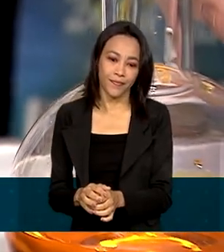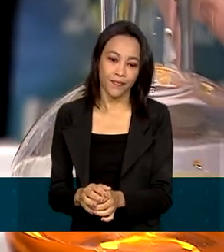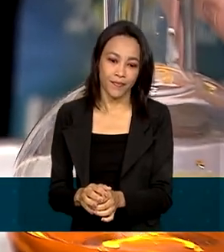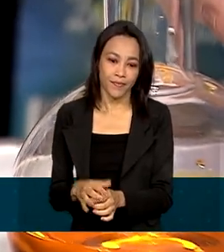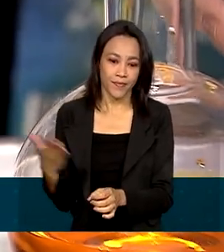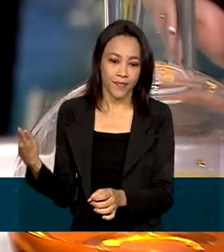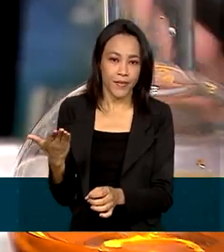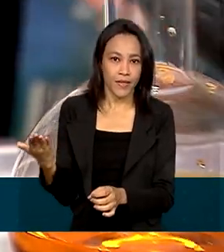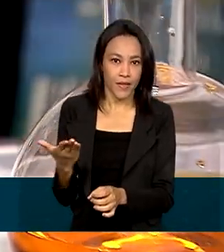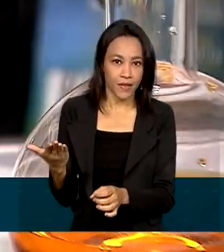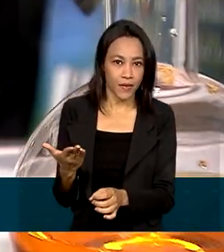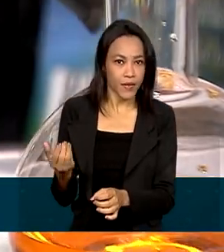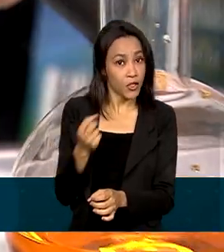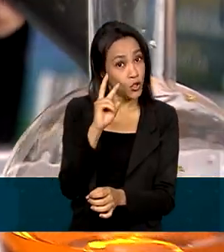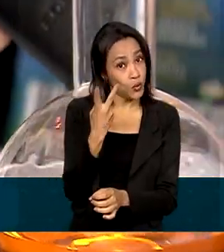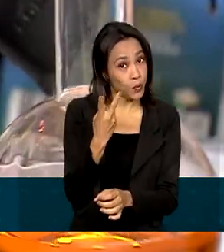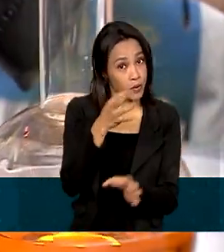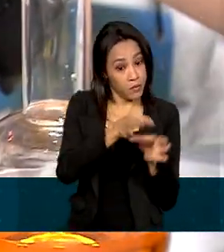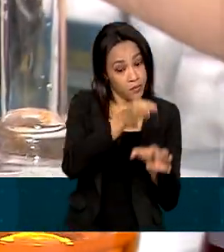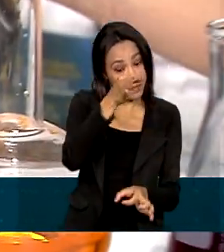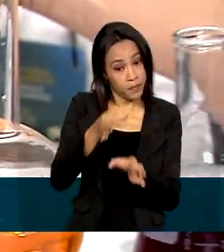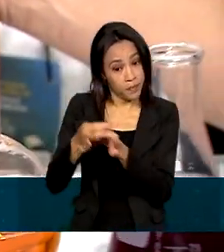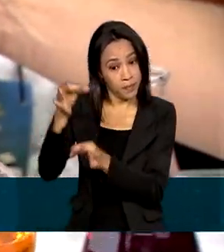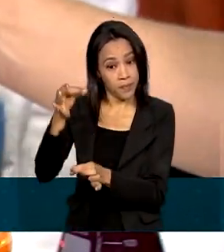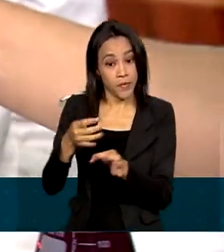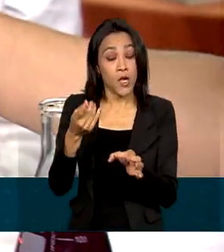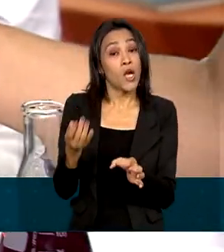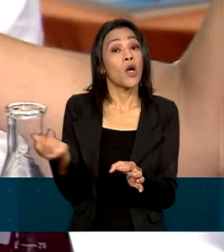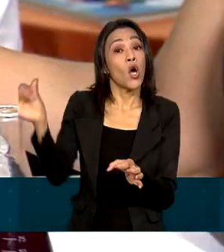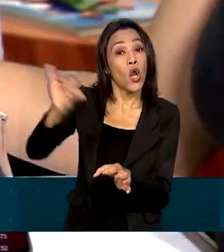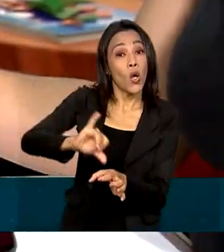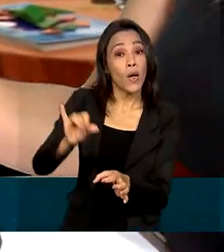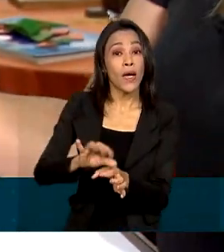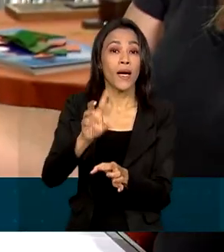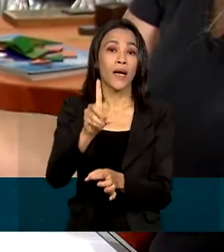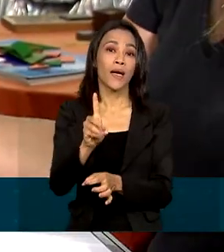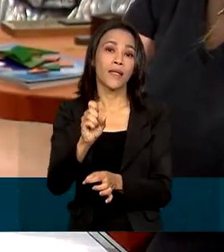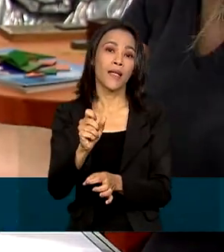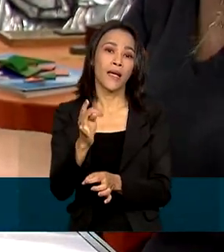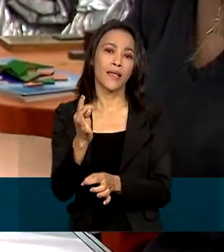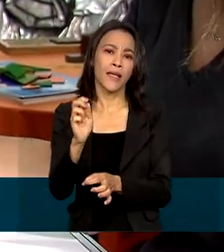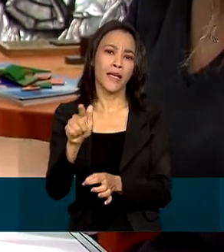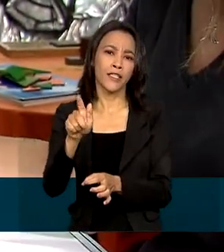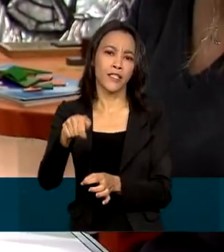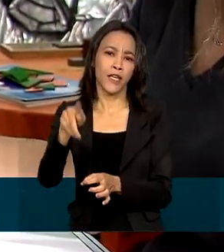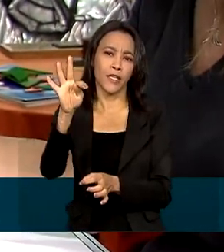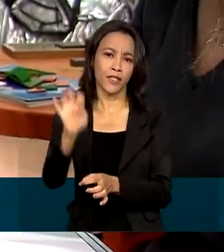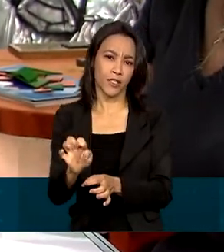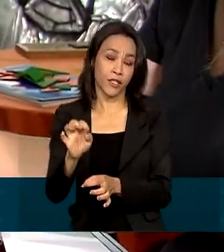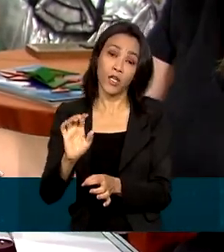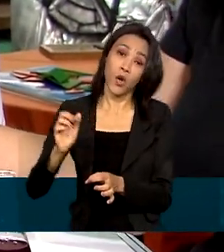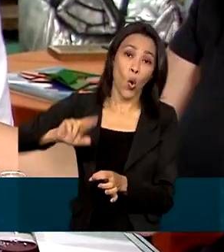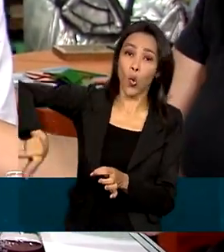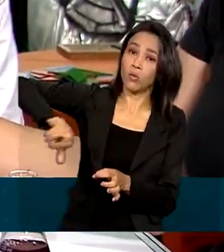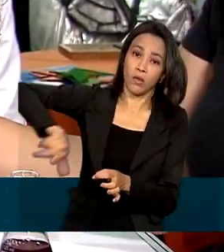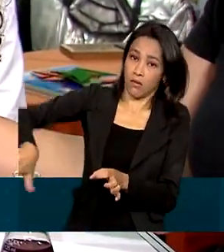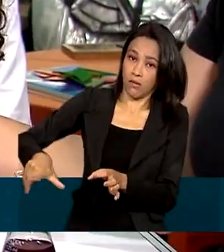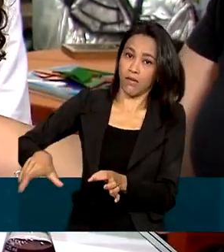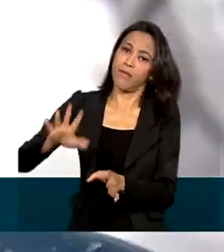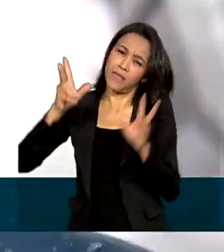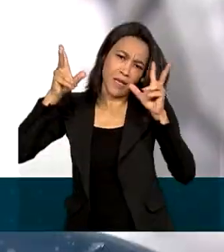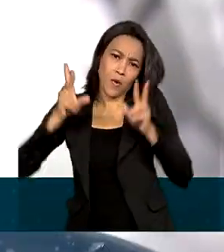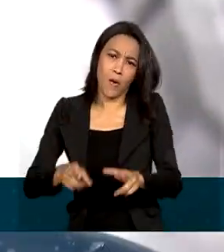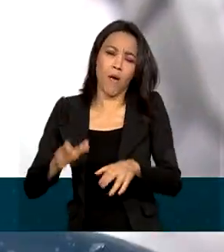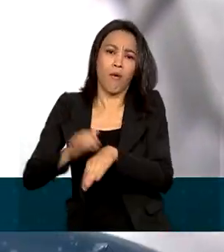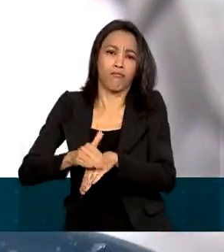E você pode fazer ela de duas formas, uma colocando detergente e outra não colocando detergente. Ah, o jeito de fazer vai ser o